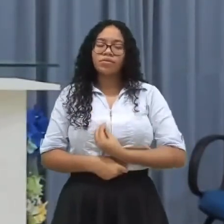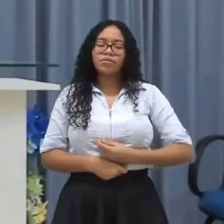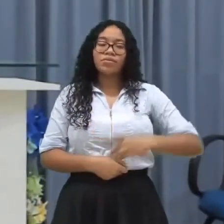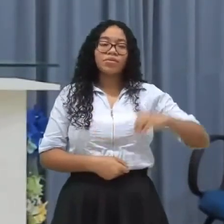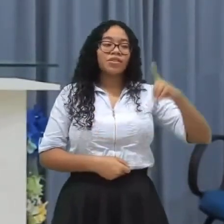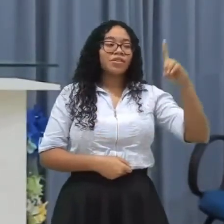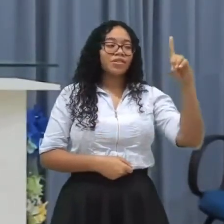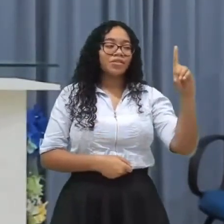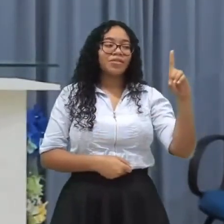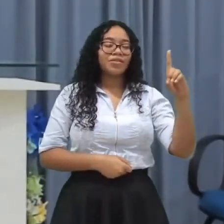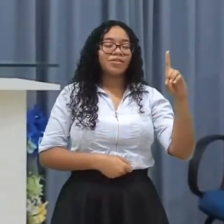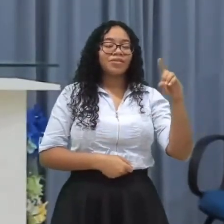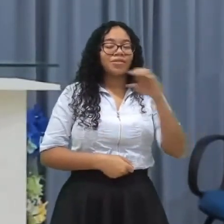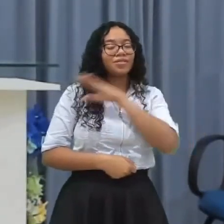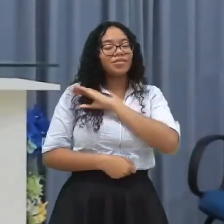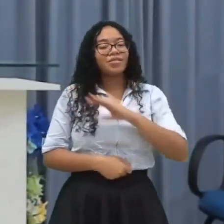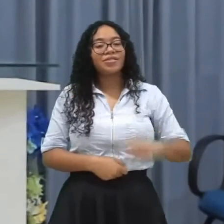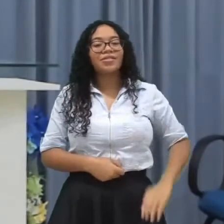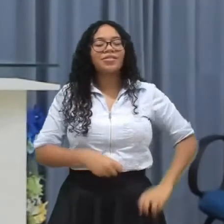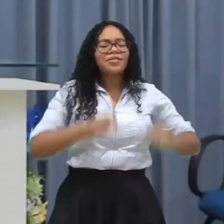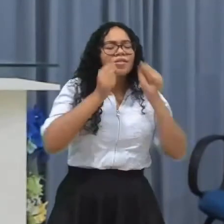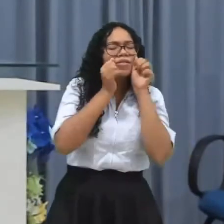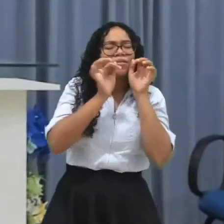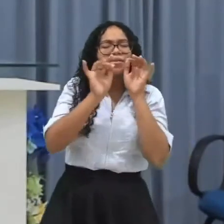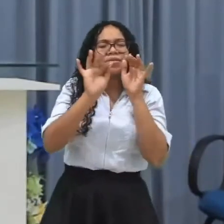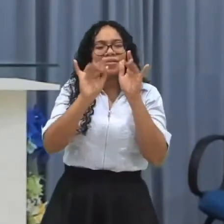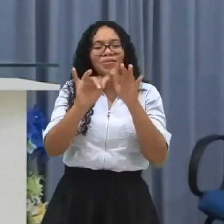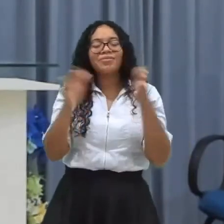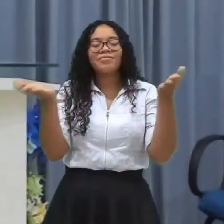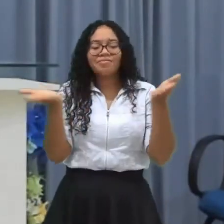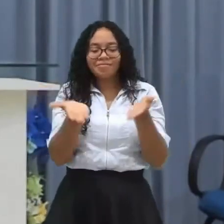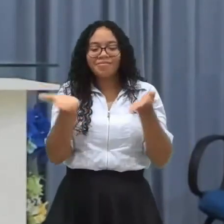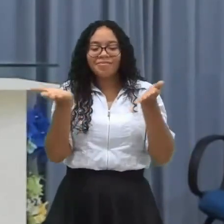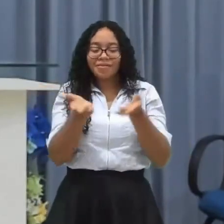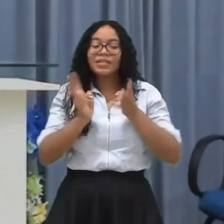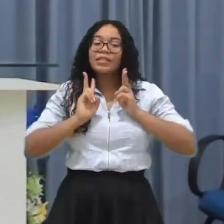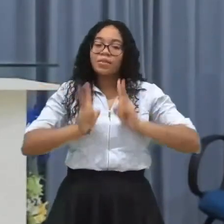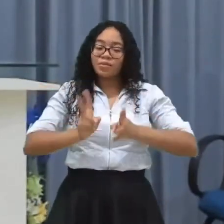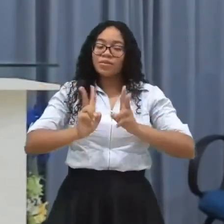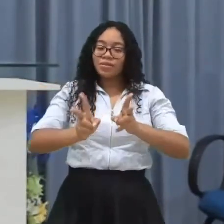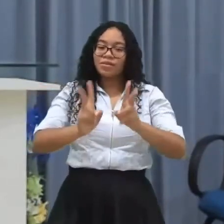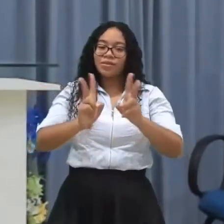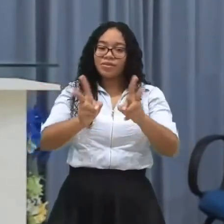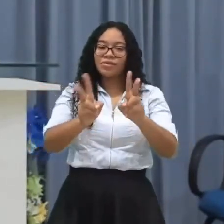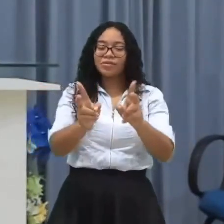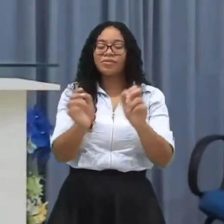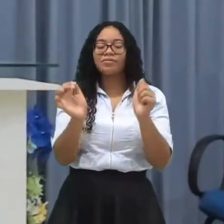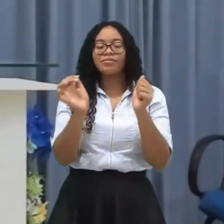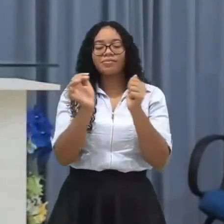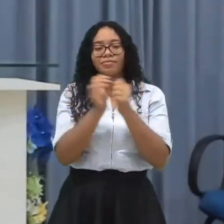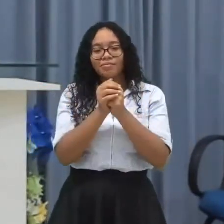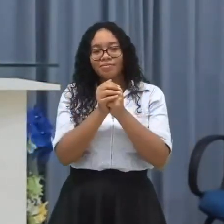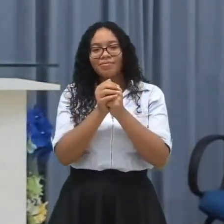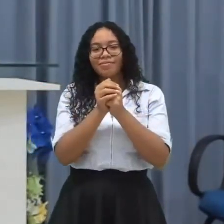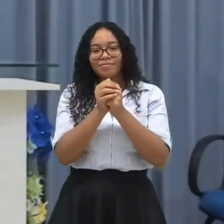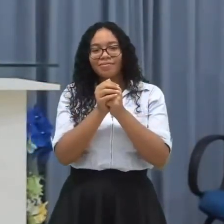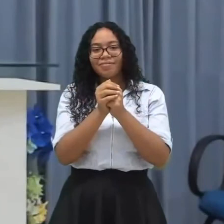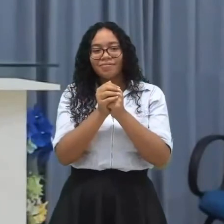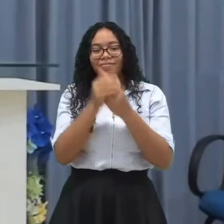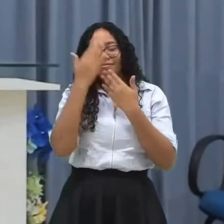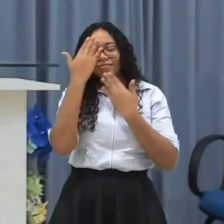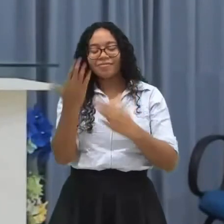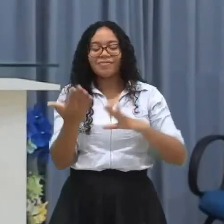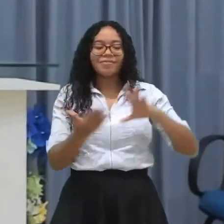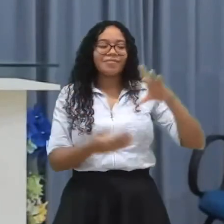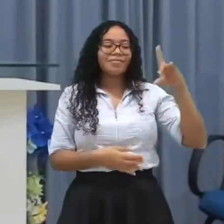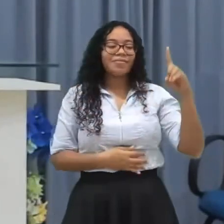em Cristo Jesus nos abençoe hoje e para todo sempre. Amém. Graças a